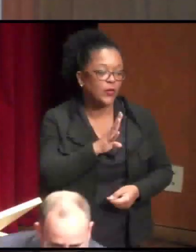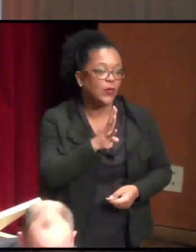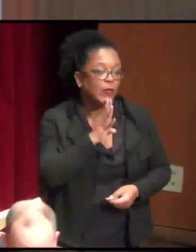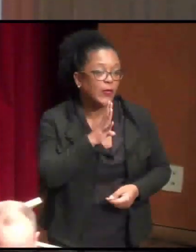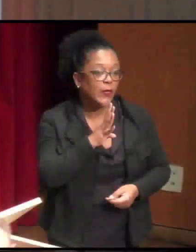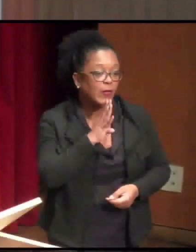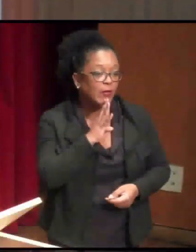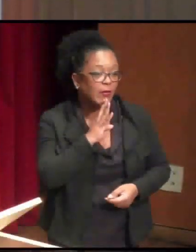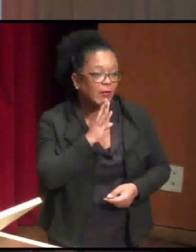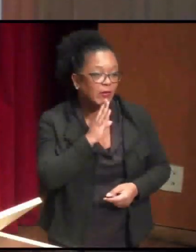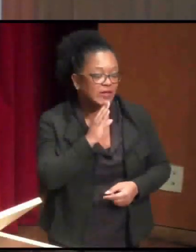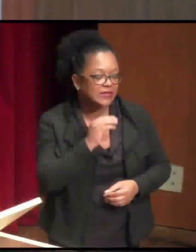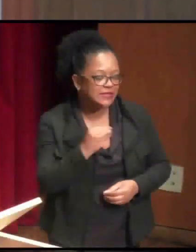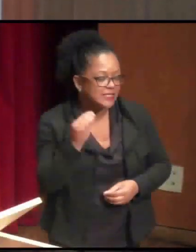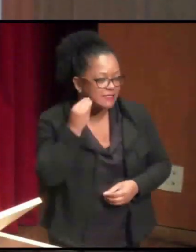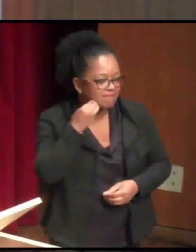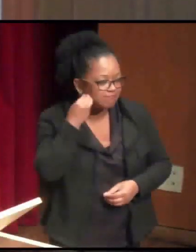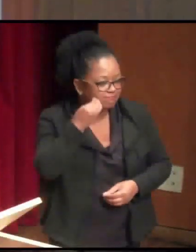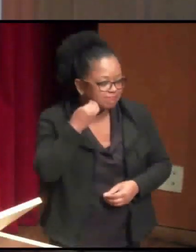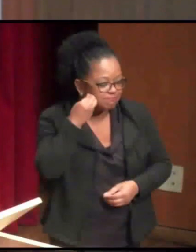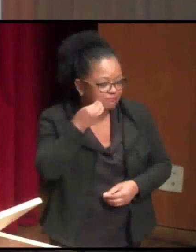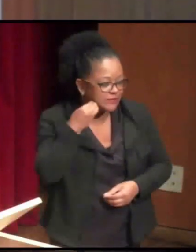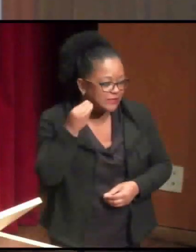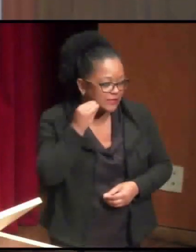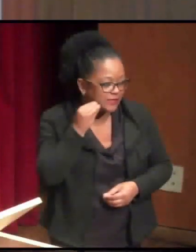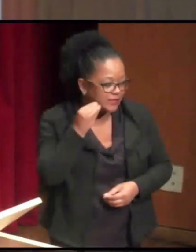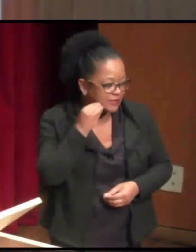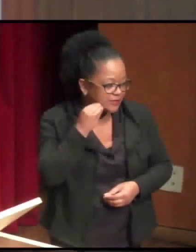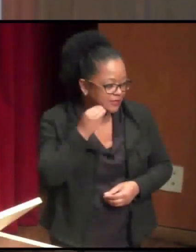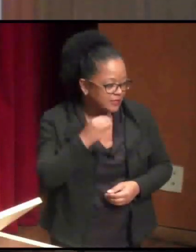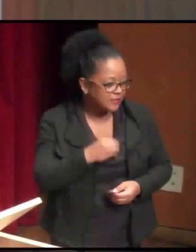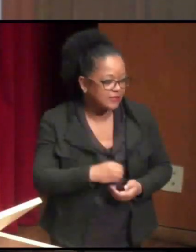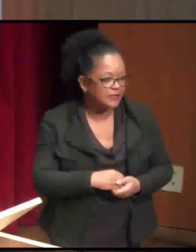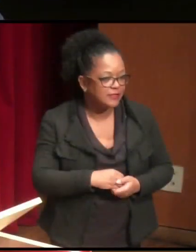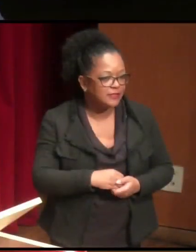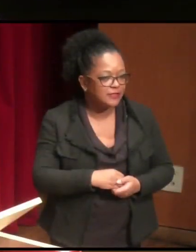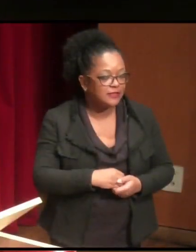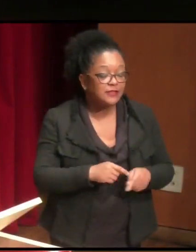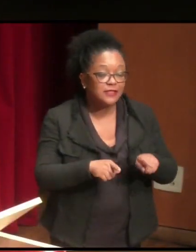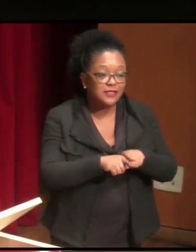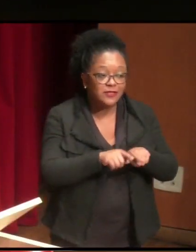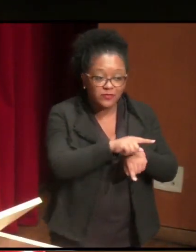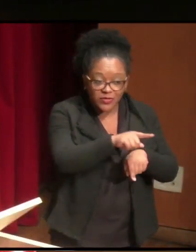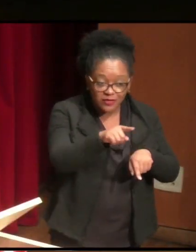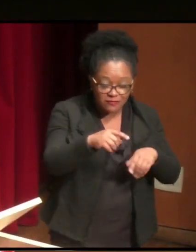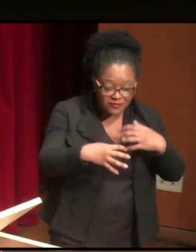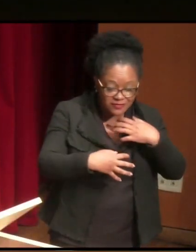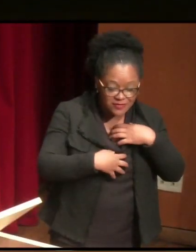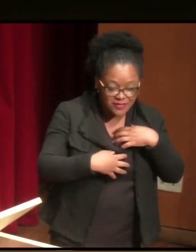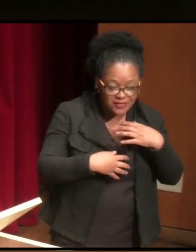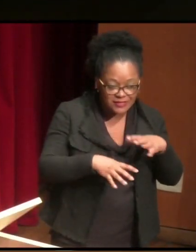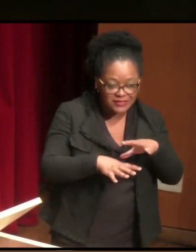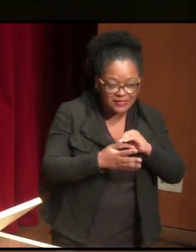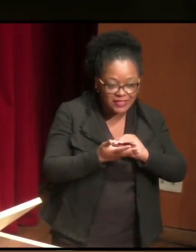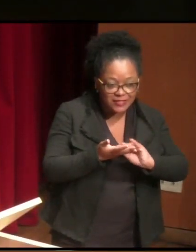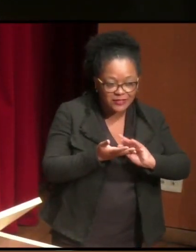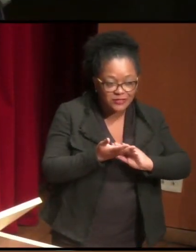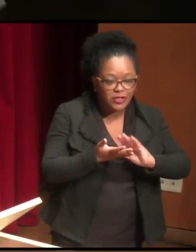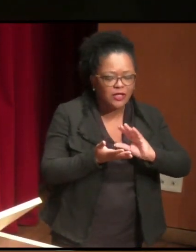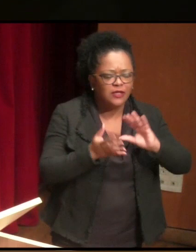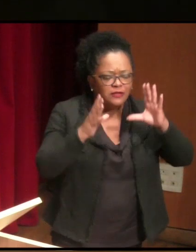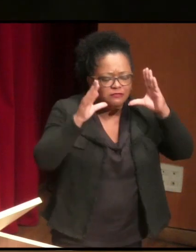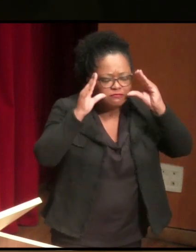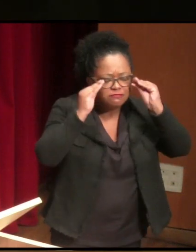aí faz a experiência, como os nossos irmãos deficientes visuais, fecha o olhinho assim e passa o dedinho para você ver como é que